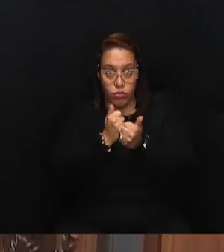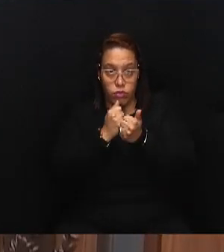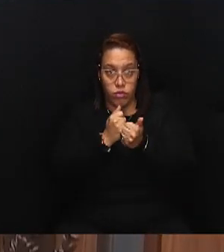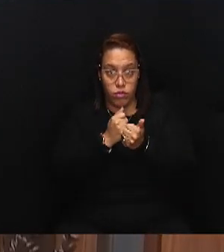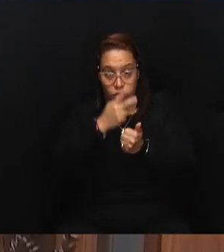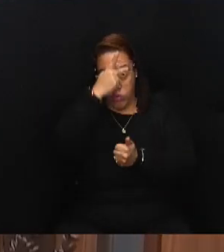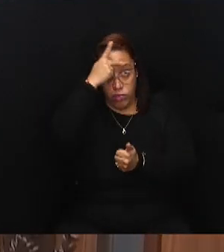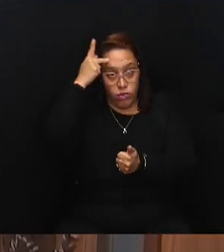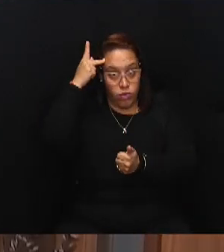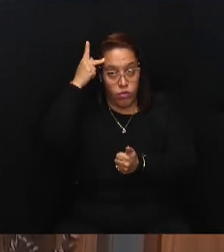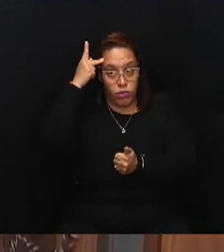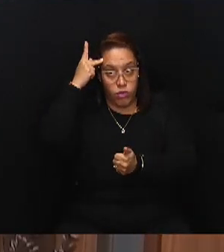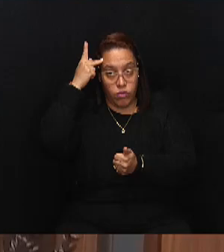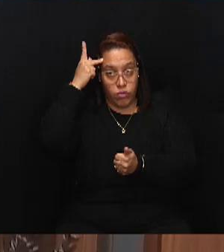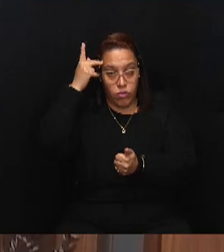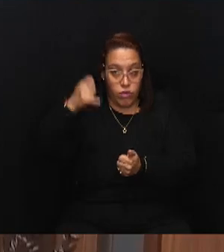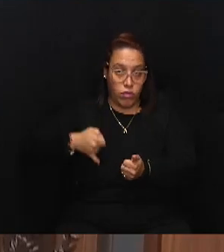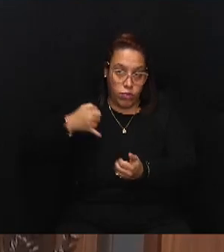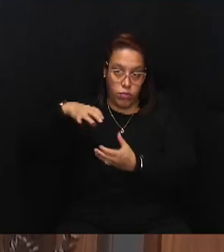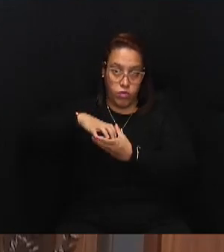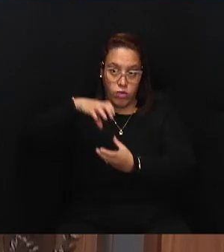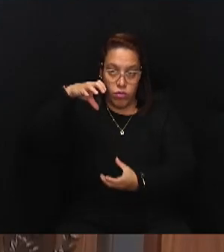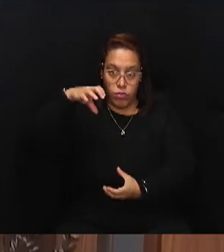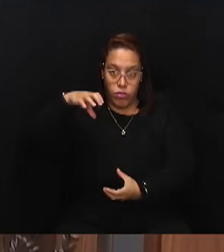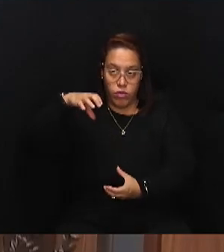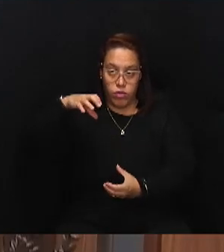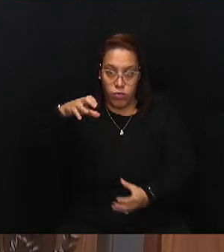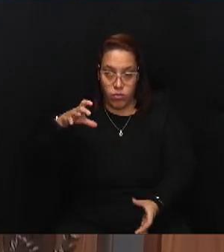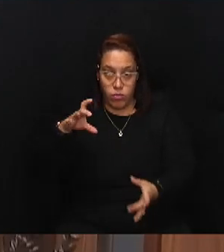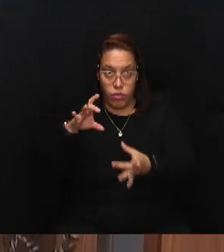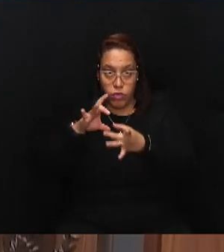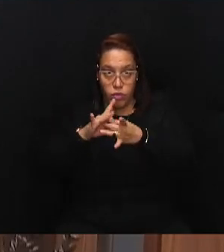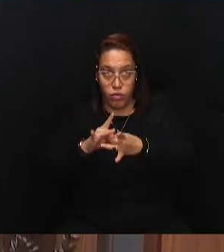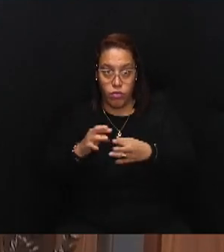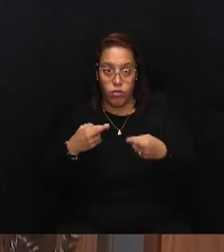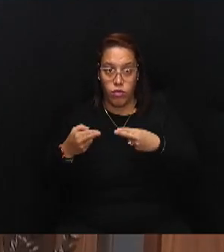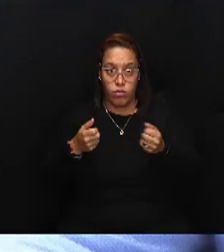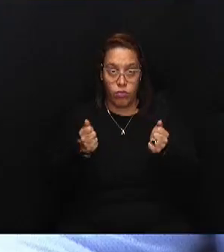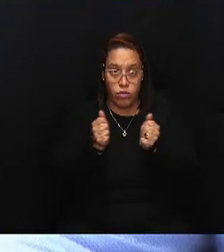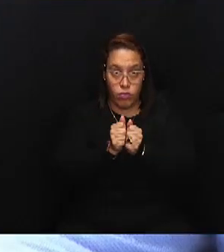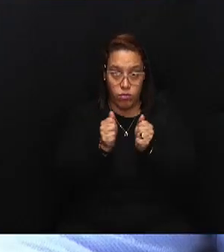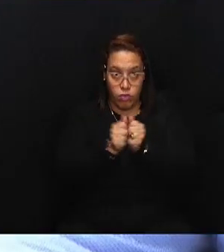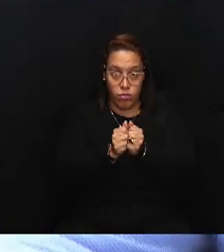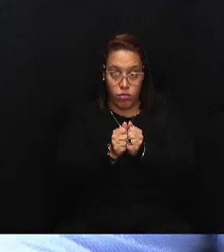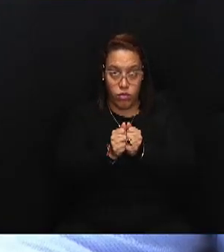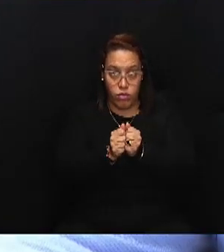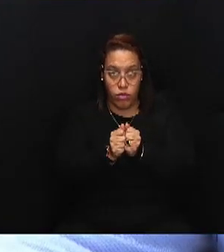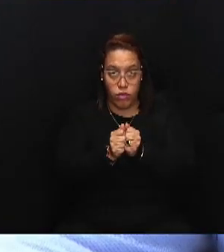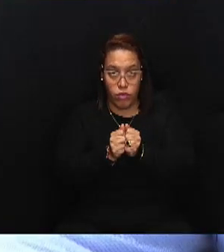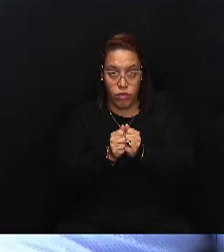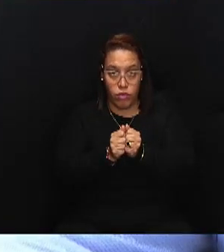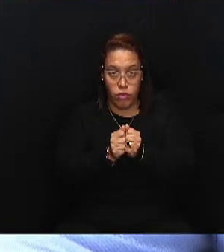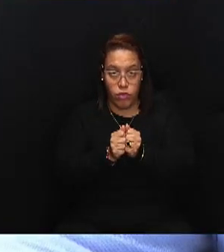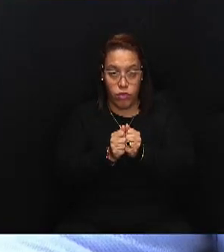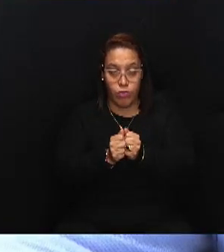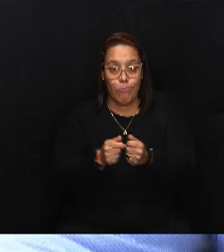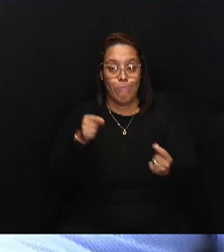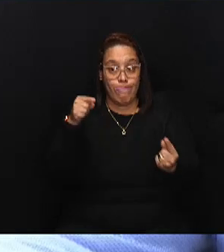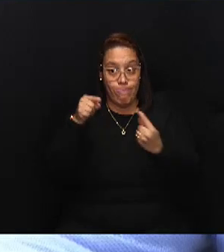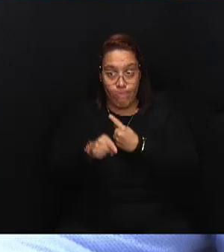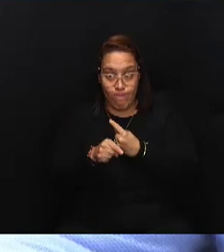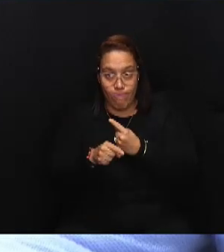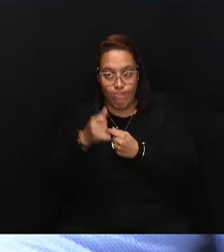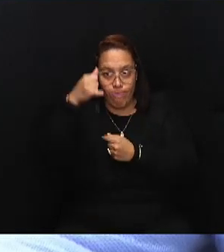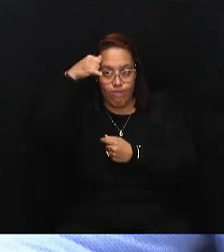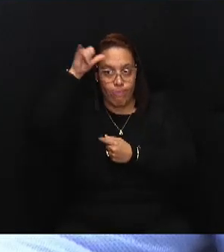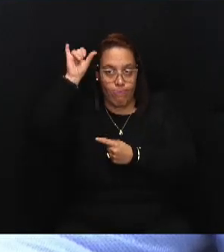Idoso, porque ele vai estar integrado e a gente vai ter um monitoramento mais próximo desse idoso para tentar combater e